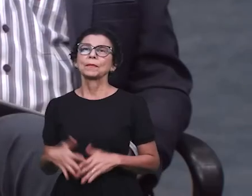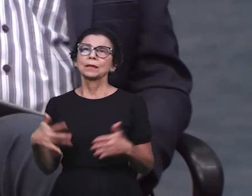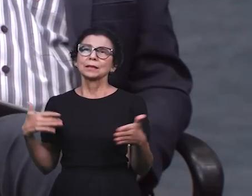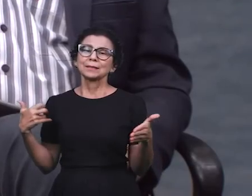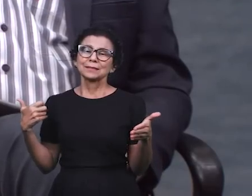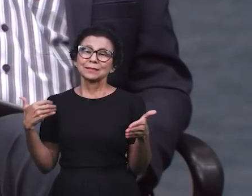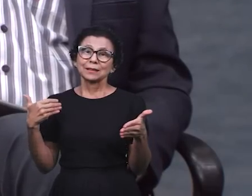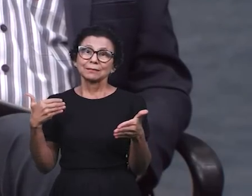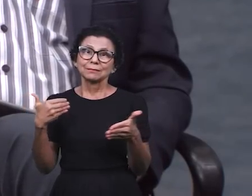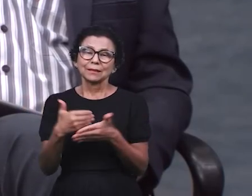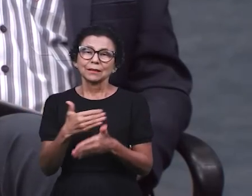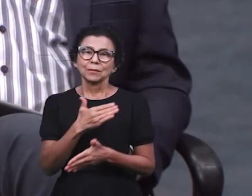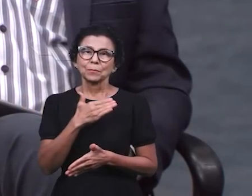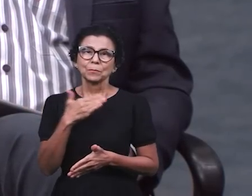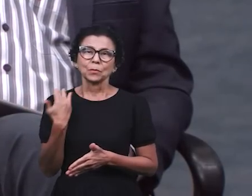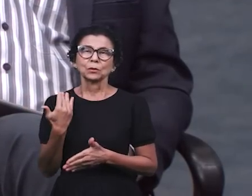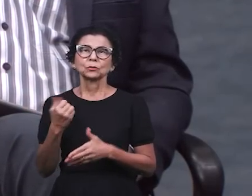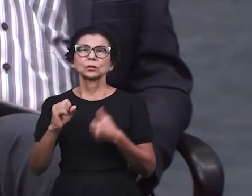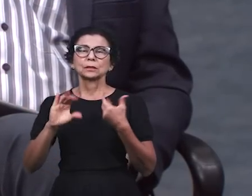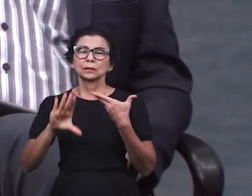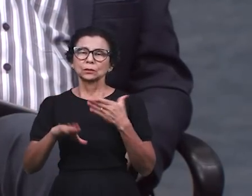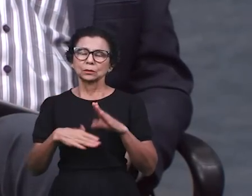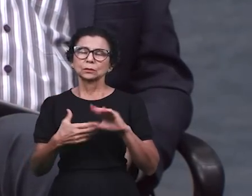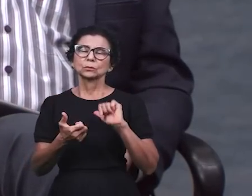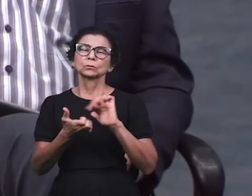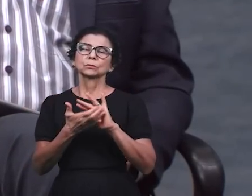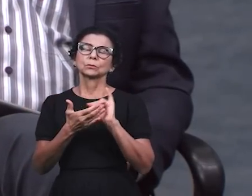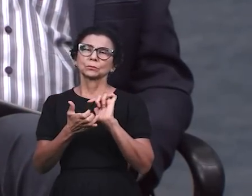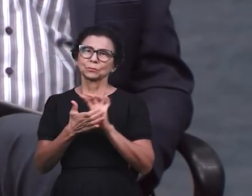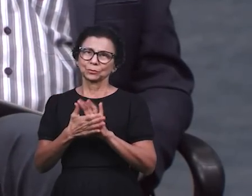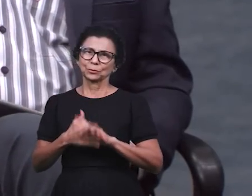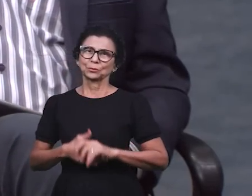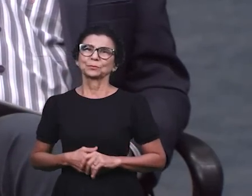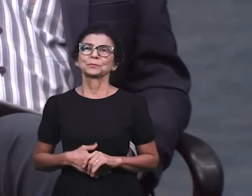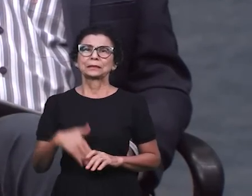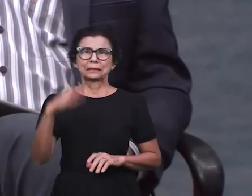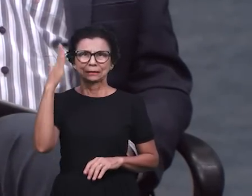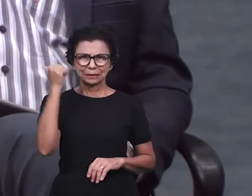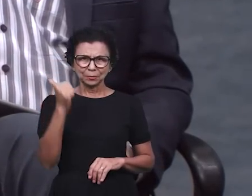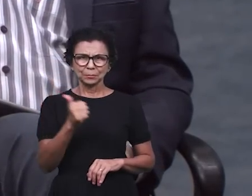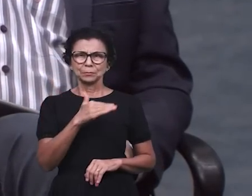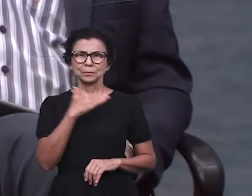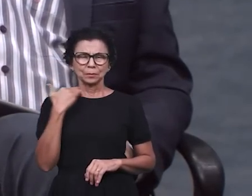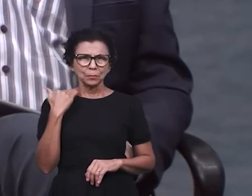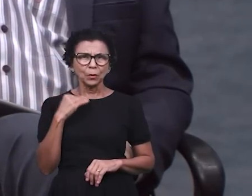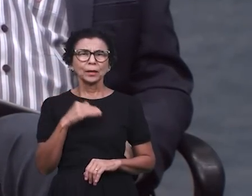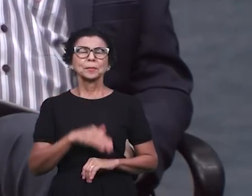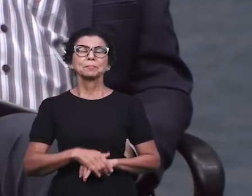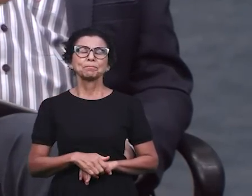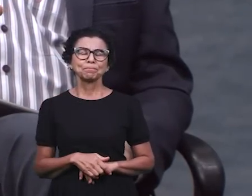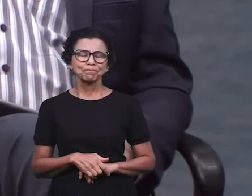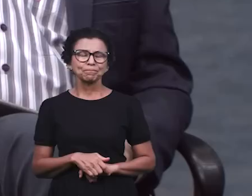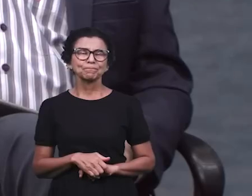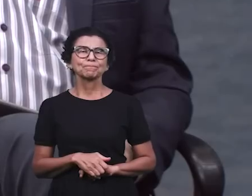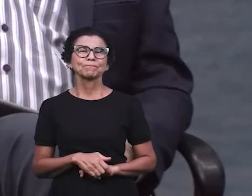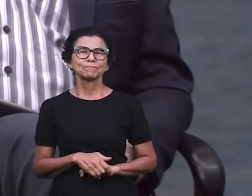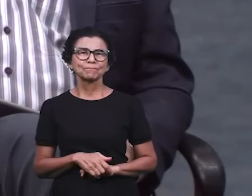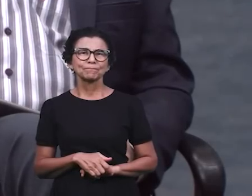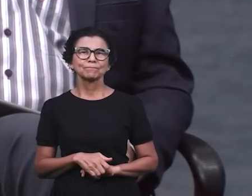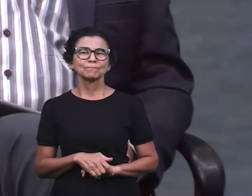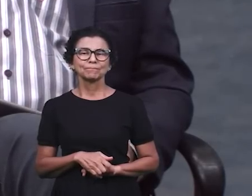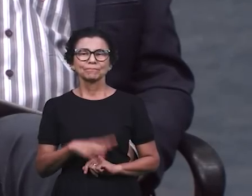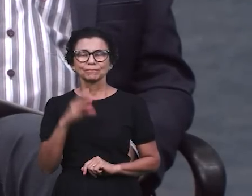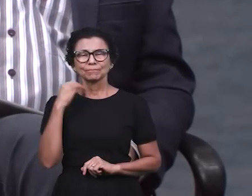o último instante da sua vida. Ela louvou o Senhor até o último, sabendo que estava partindo. Isso mesmo. Teve